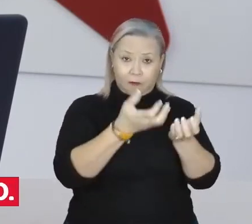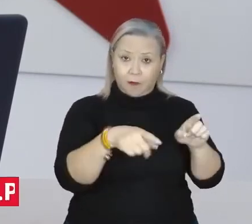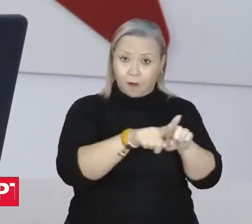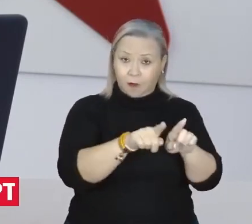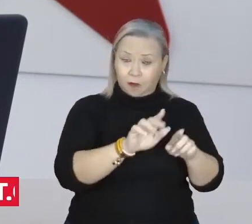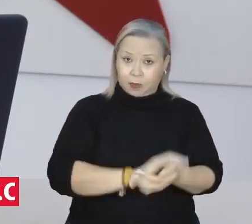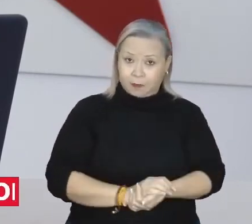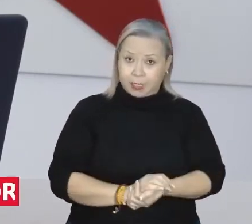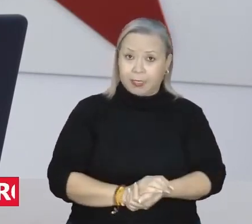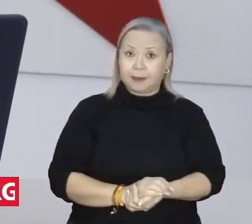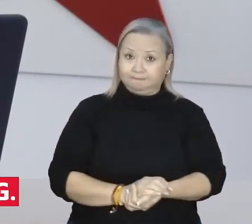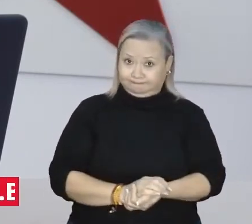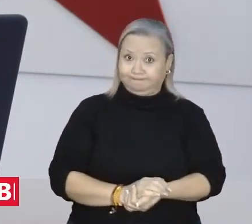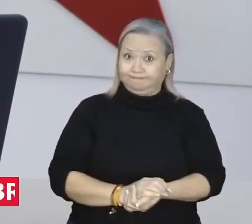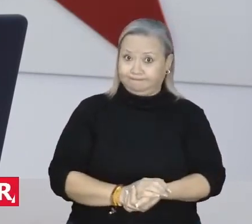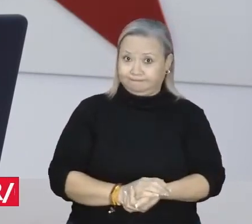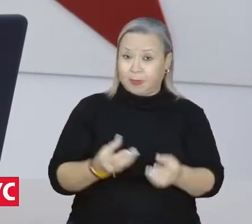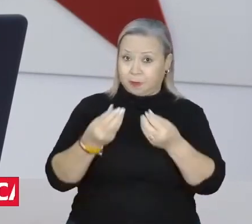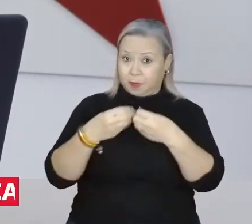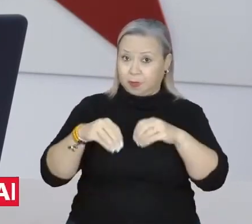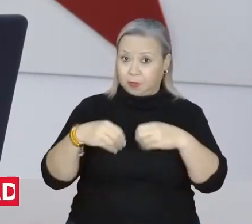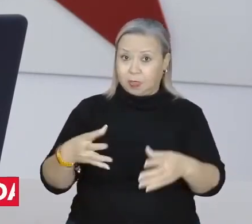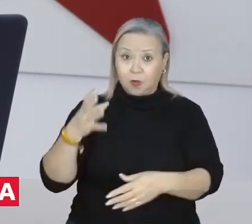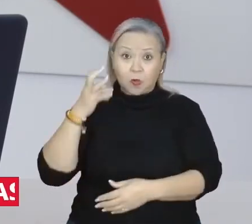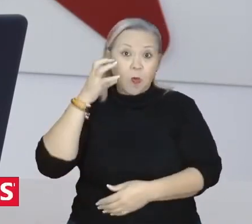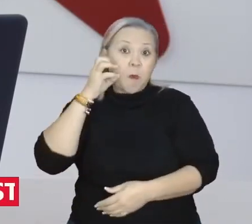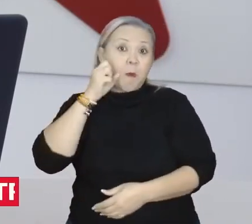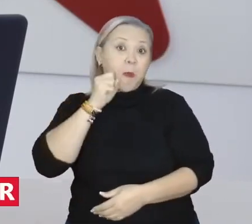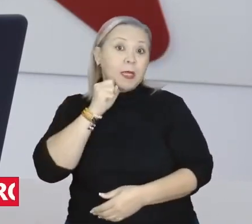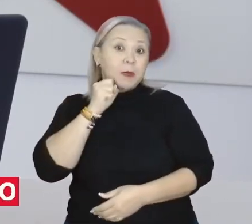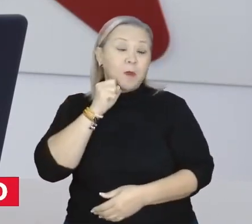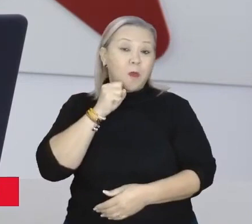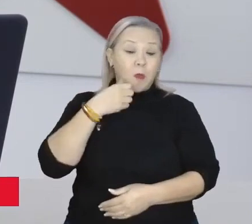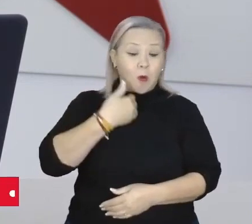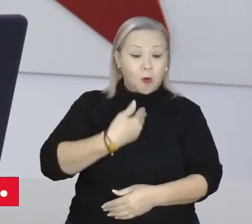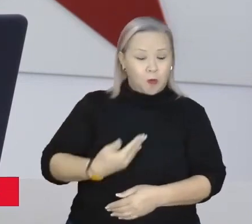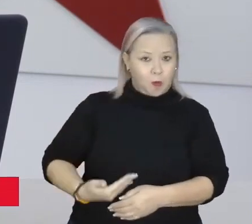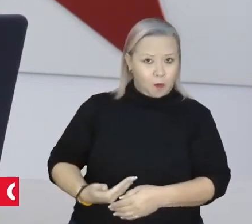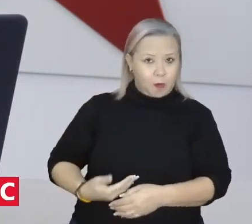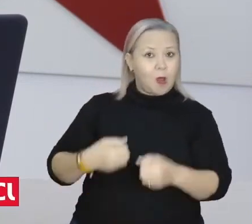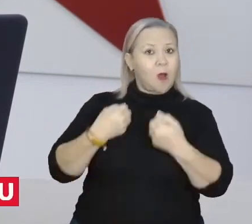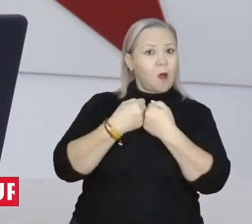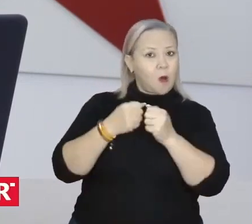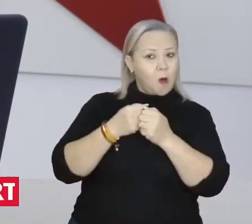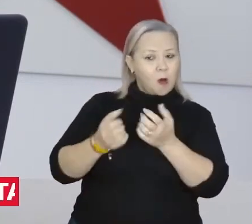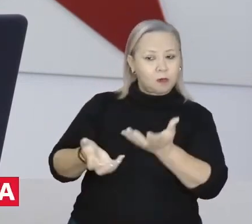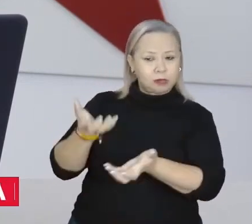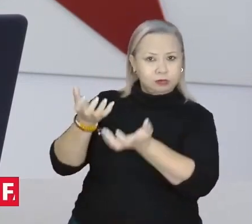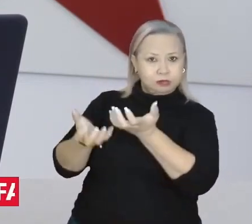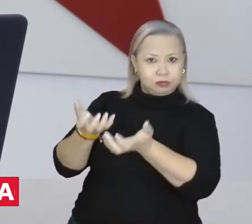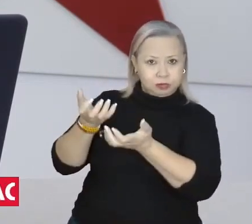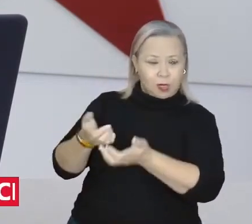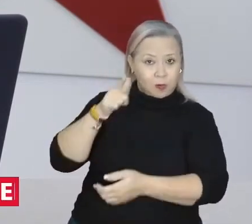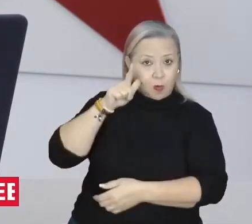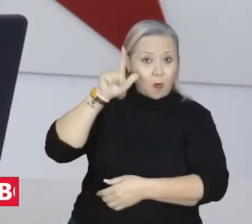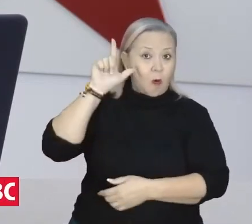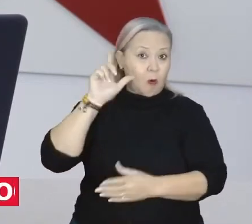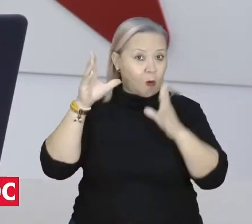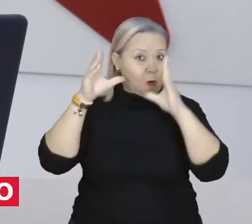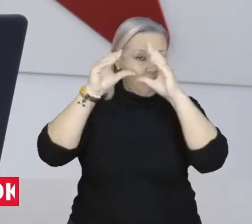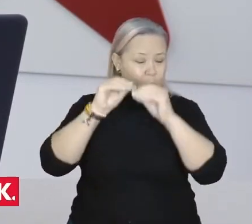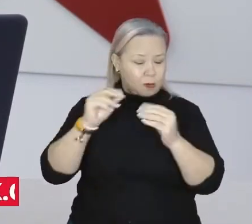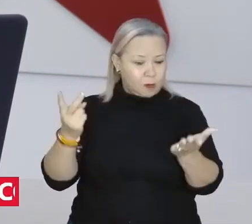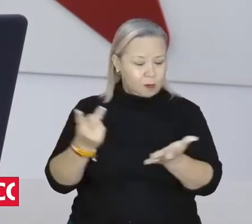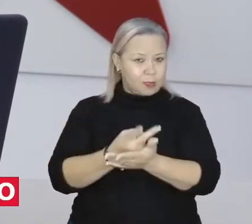a depredação do patrimônio público, né? Ônibus foram queimados também, então isso também tem que ser levado em consideração.